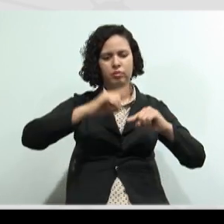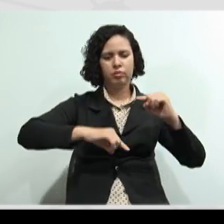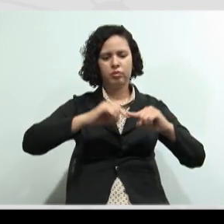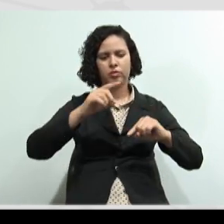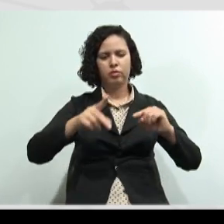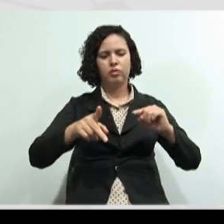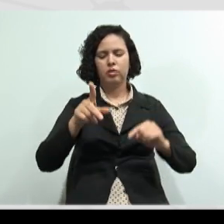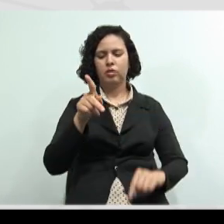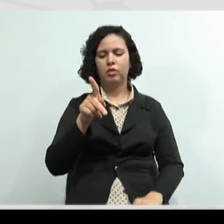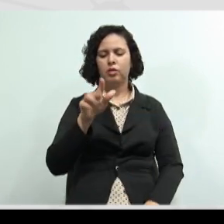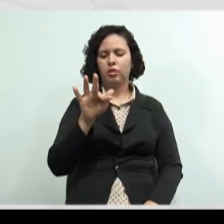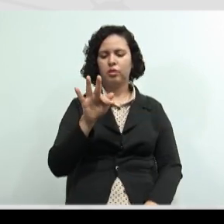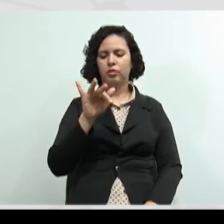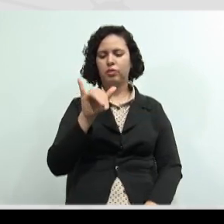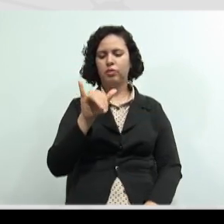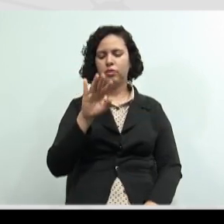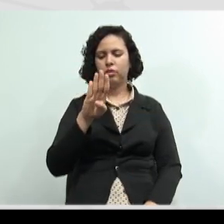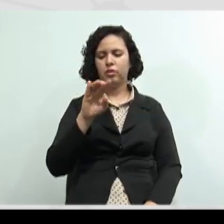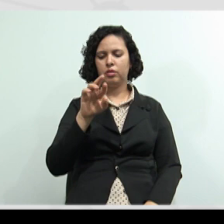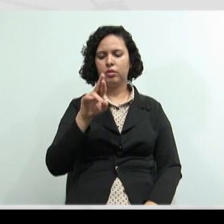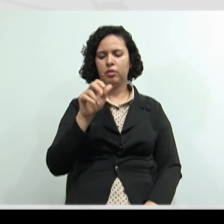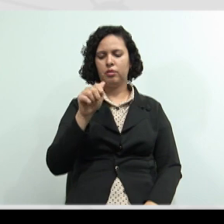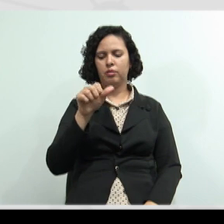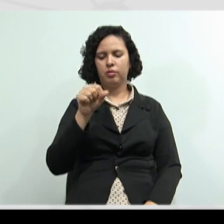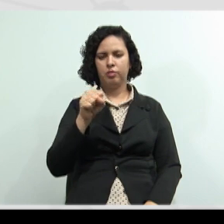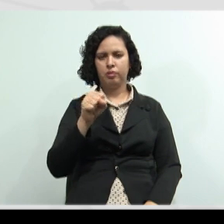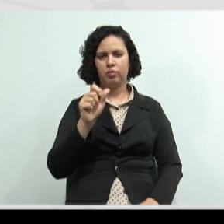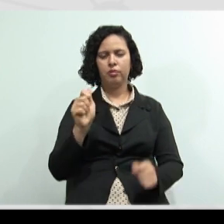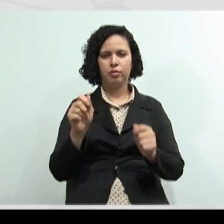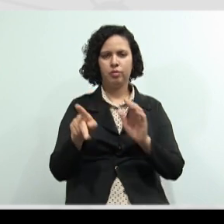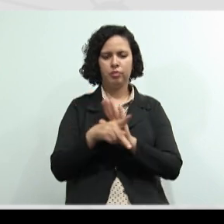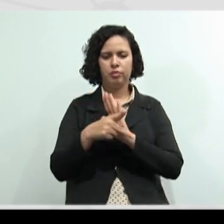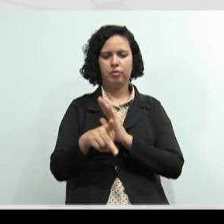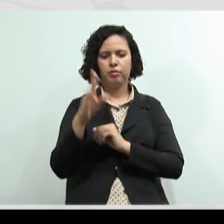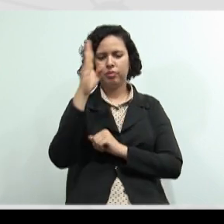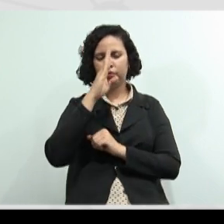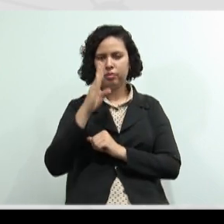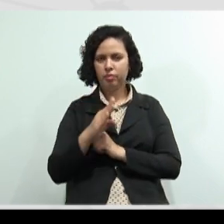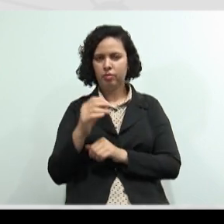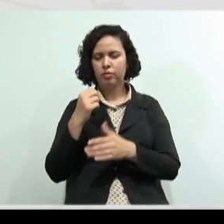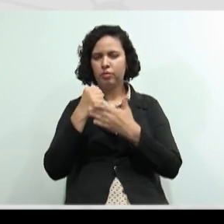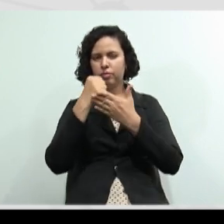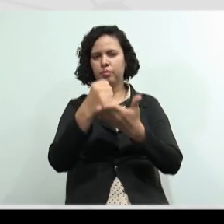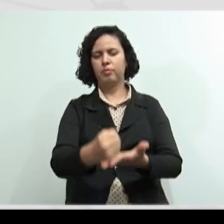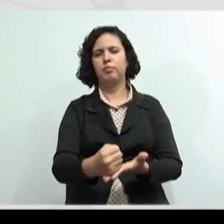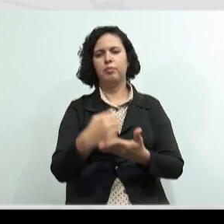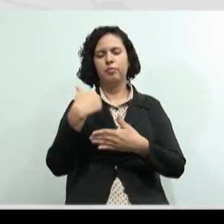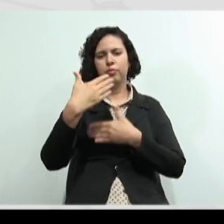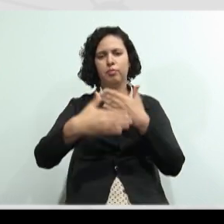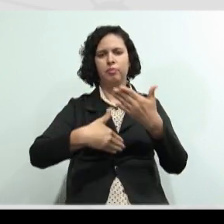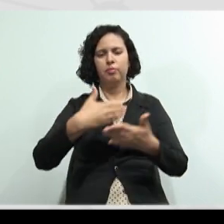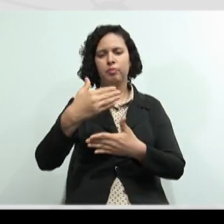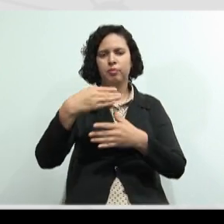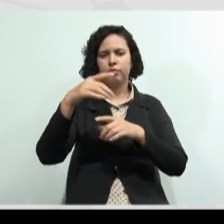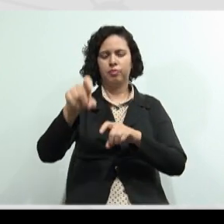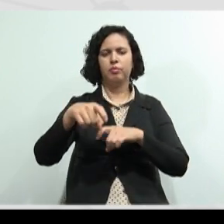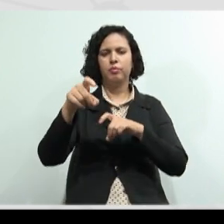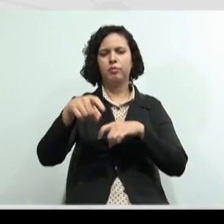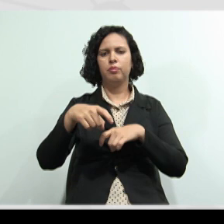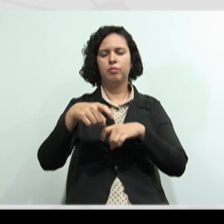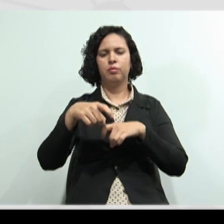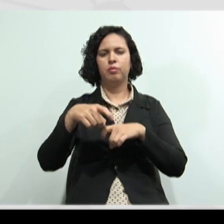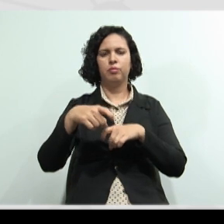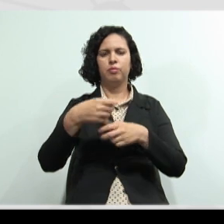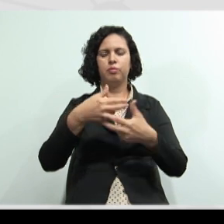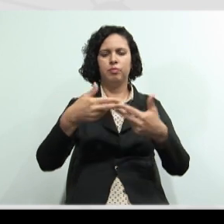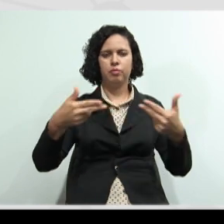Brasil também contribui ativamente para o desenvolvimento não apenas do agronegócio, mas da economia brasileira